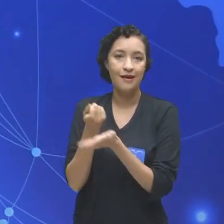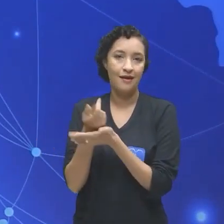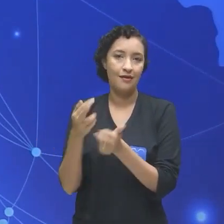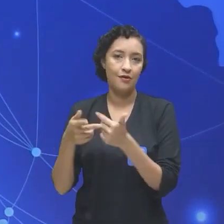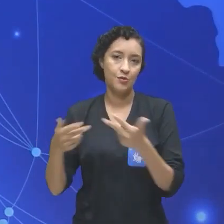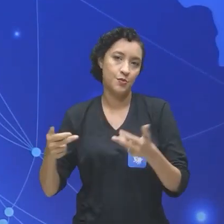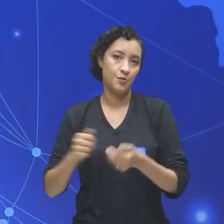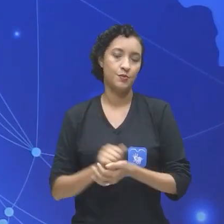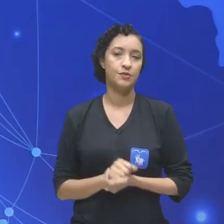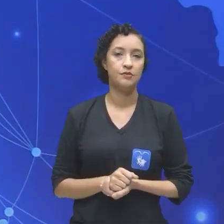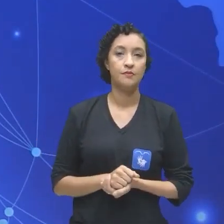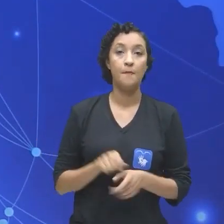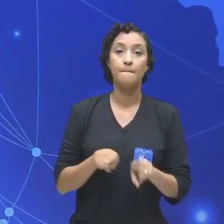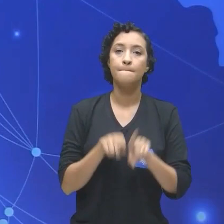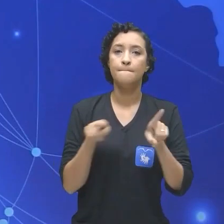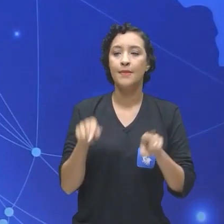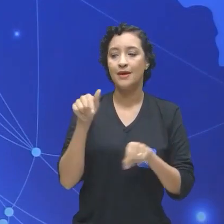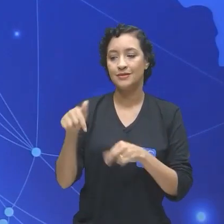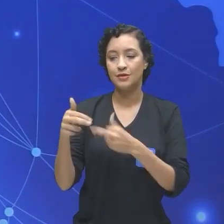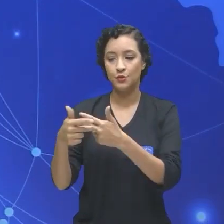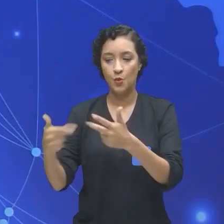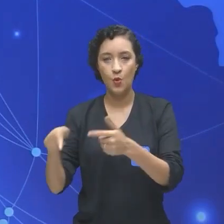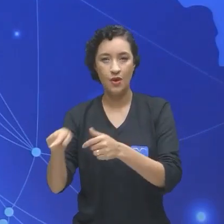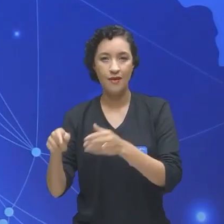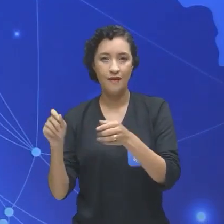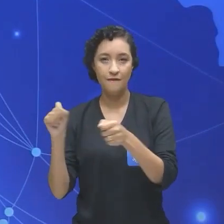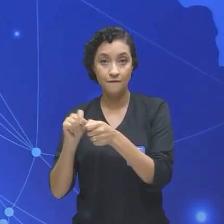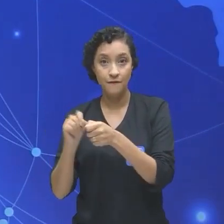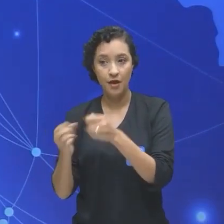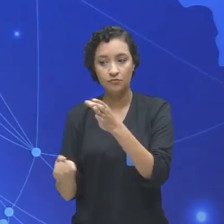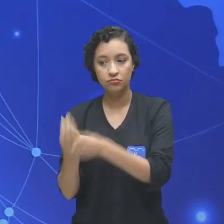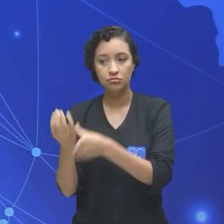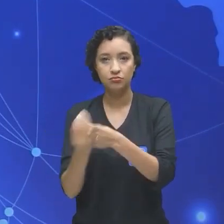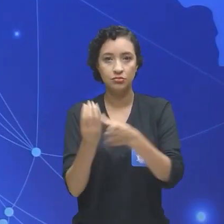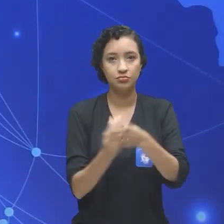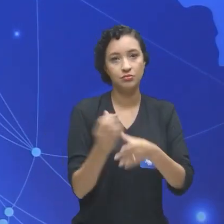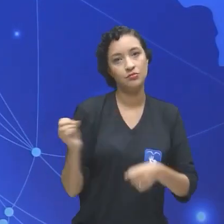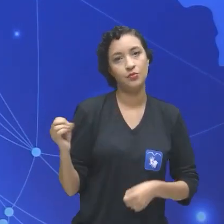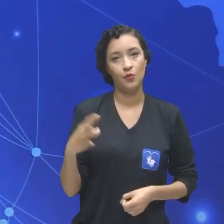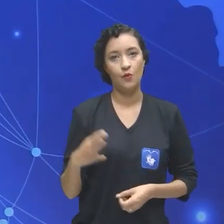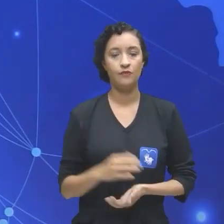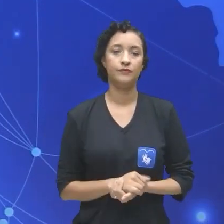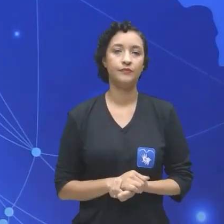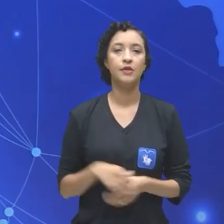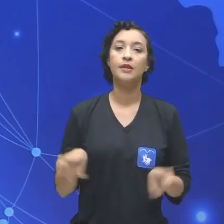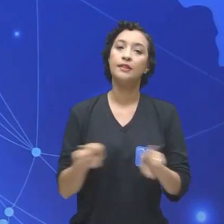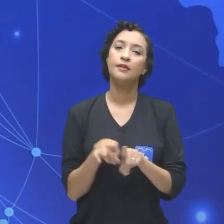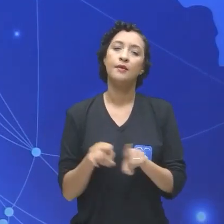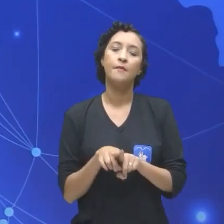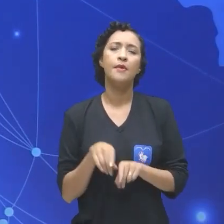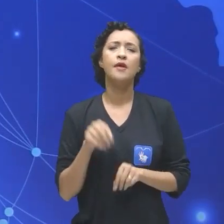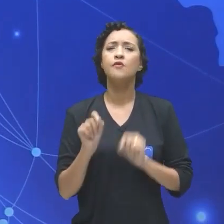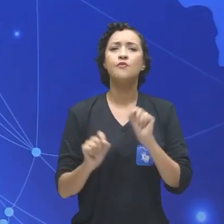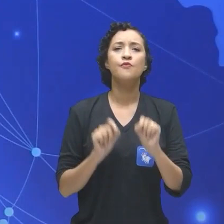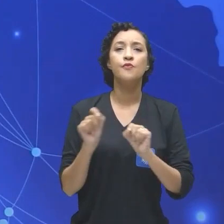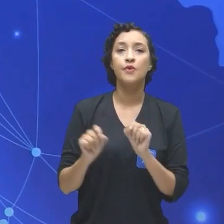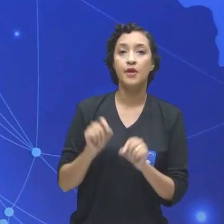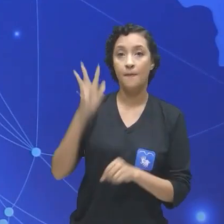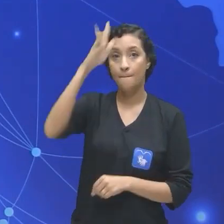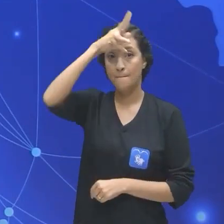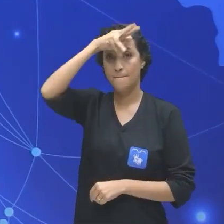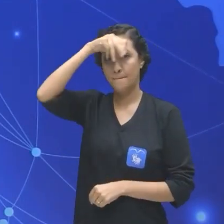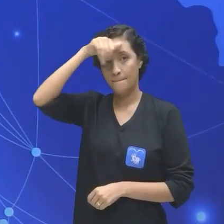gerar muito mais riquezas. E nós vimos também que o forte do município de Manaus,